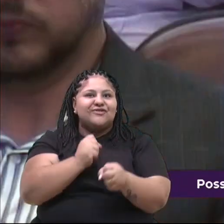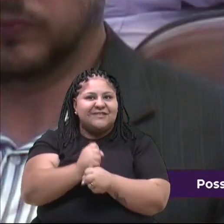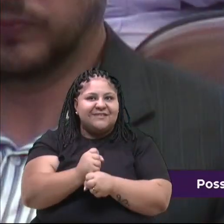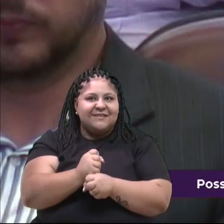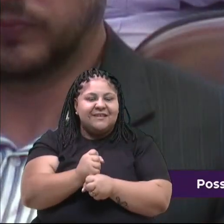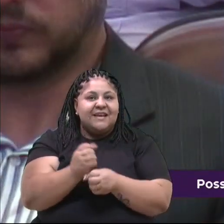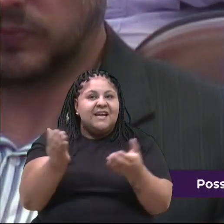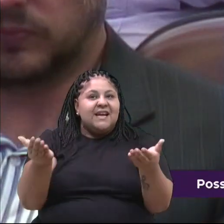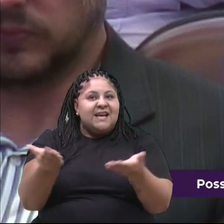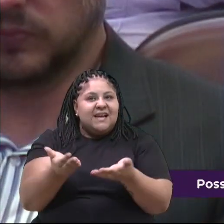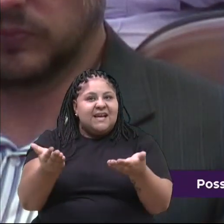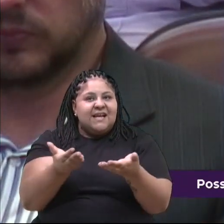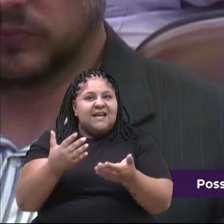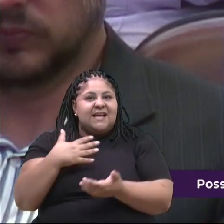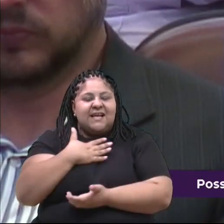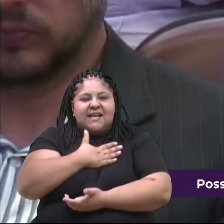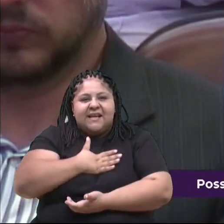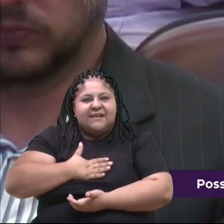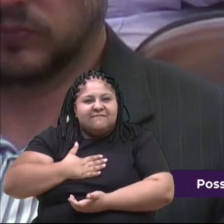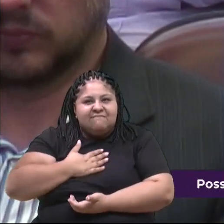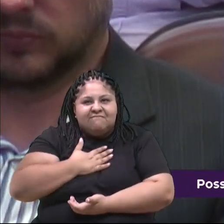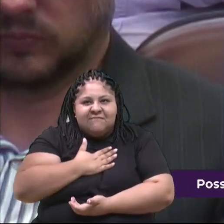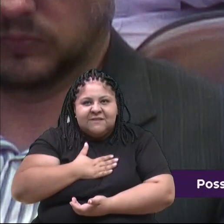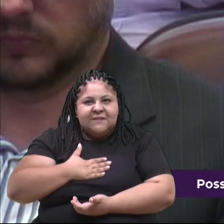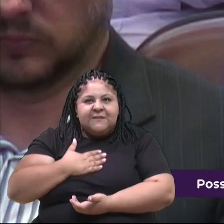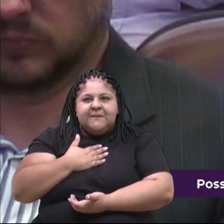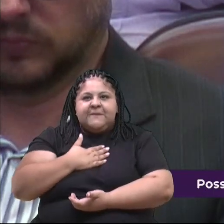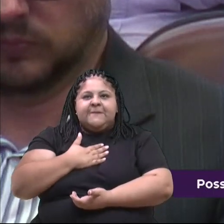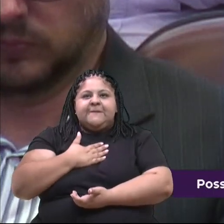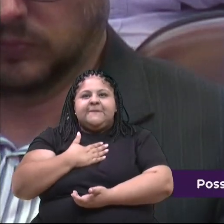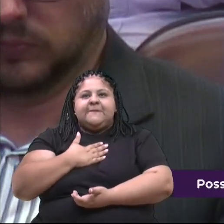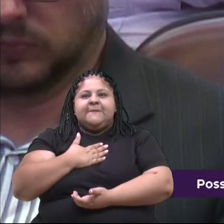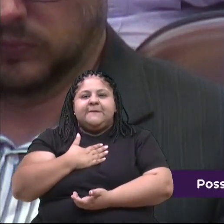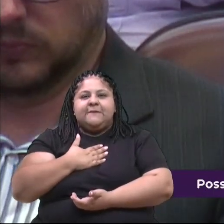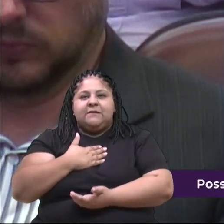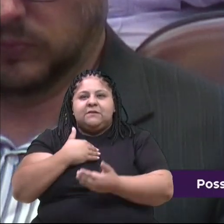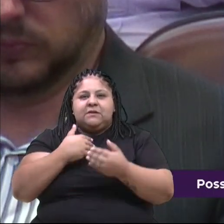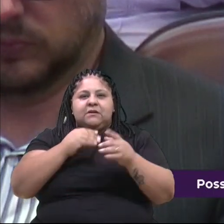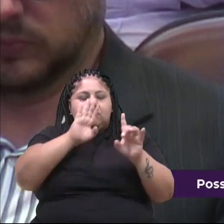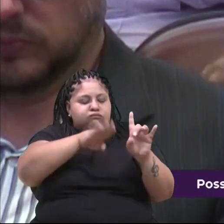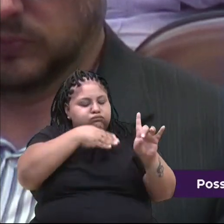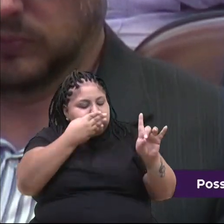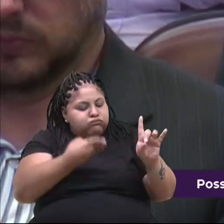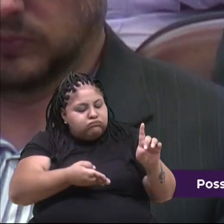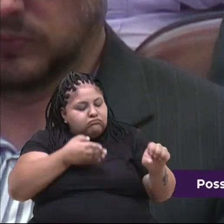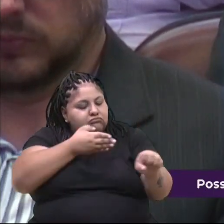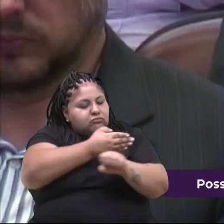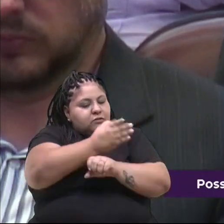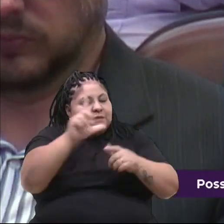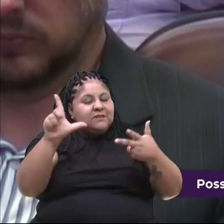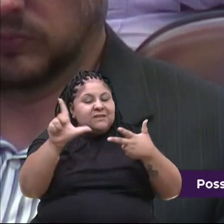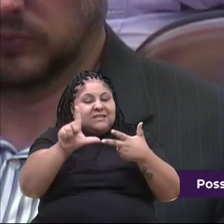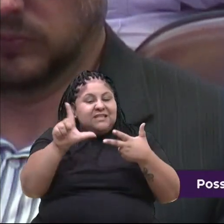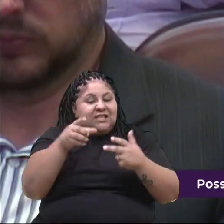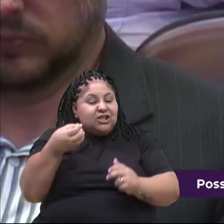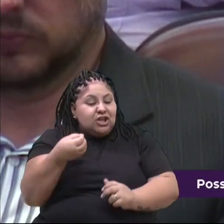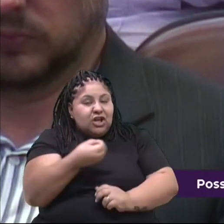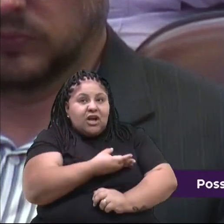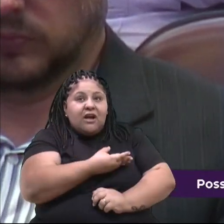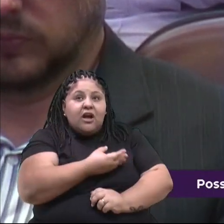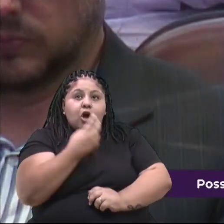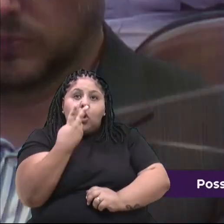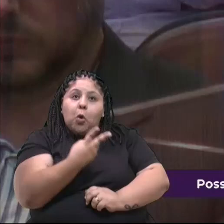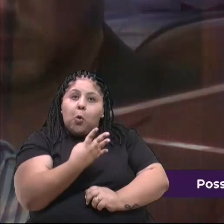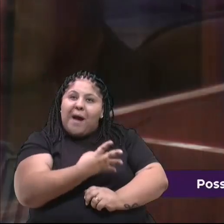agora eu me sinto extremamente honrada por participar de uma legislatura inédita, que dos